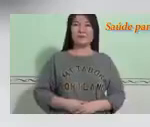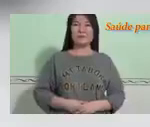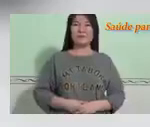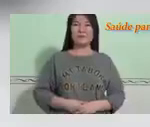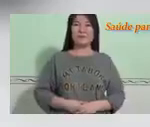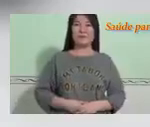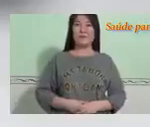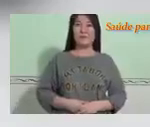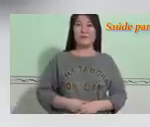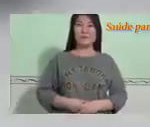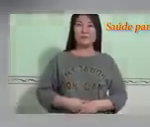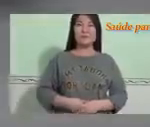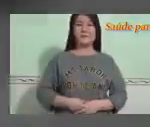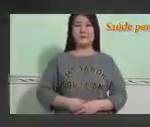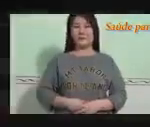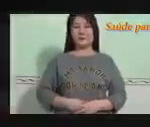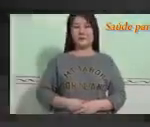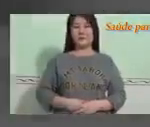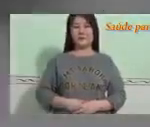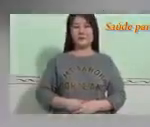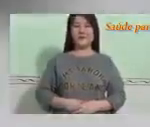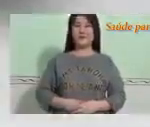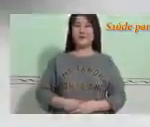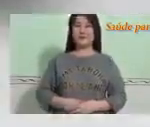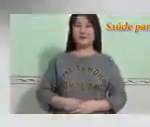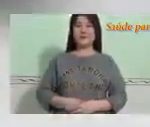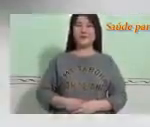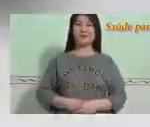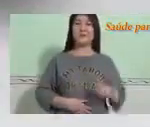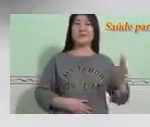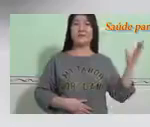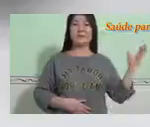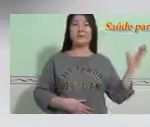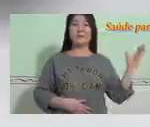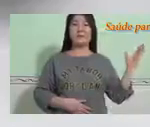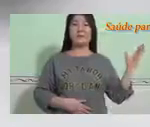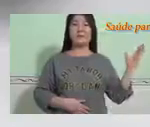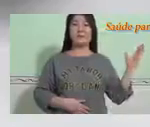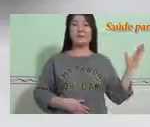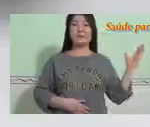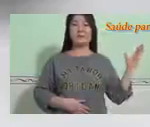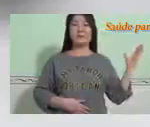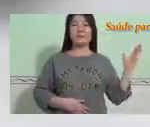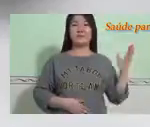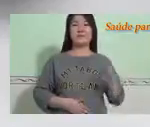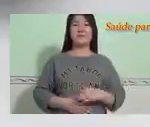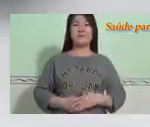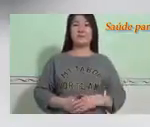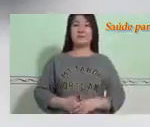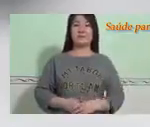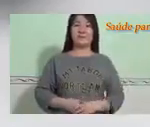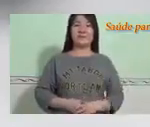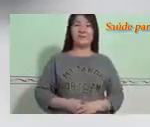B, que ajuda a tonificar os músculos, fortalecer os ossos, melhorar a circulação sanguínea, aumentar